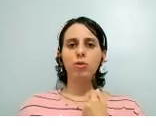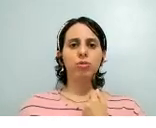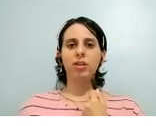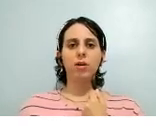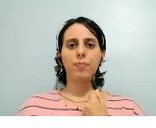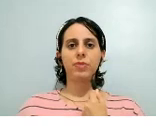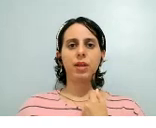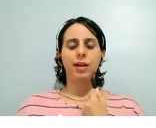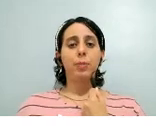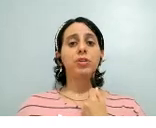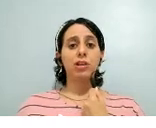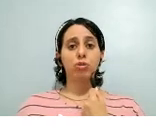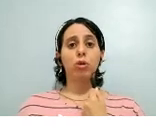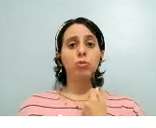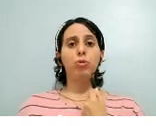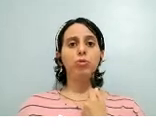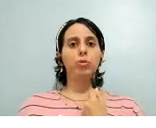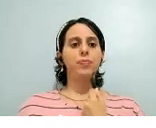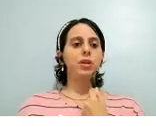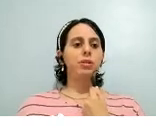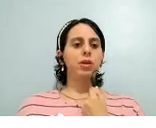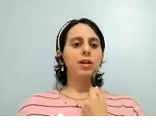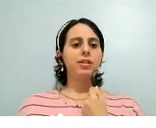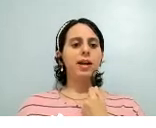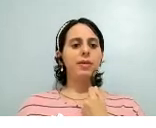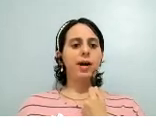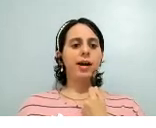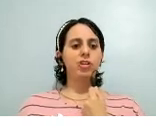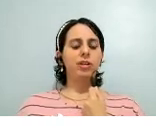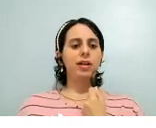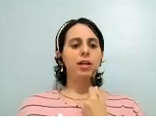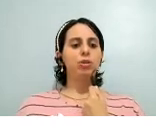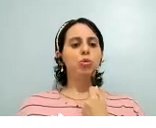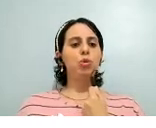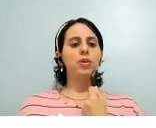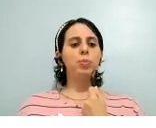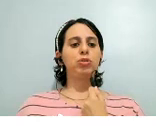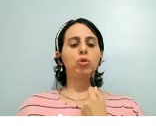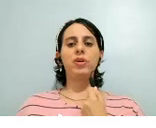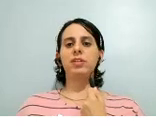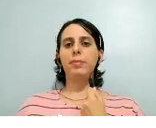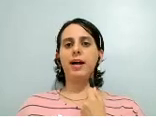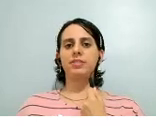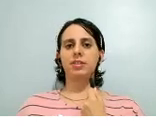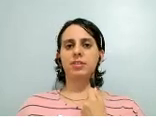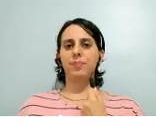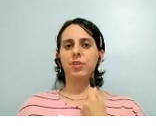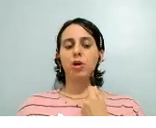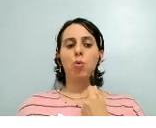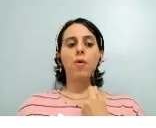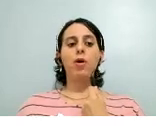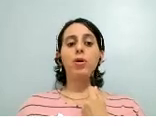só quem usa, não. Ela protege todo mundo. Então, olha aqui a imagem, né? 2 pessoas sem